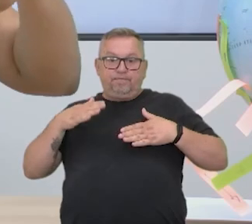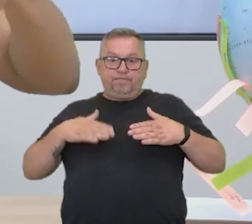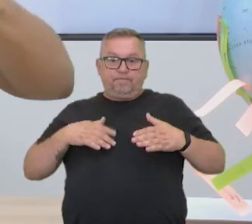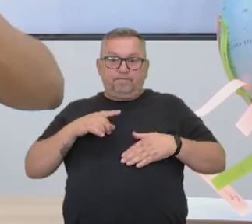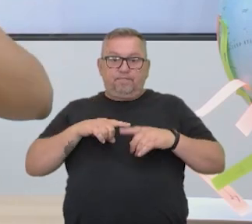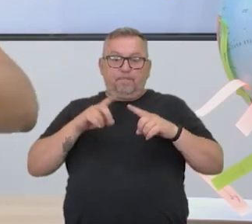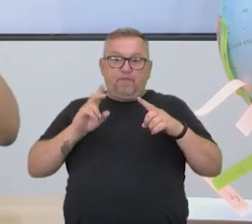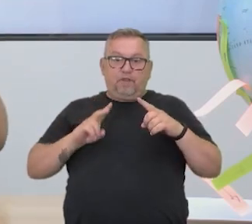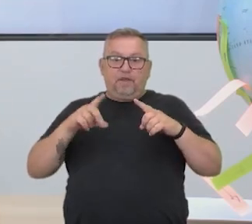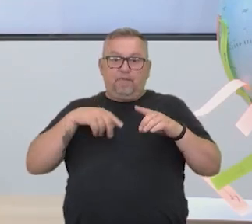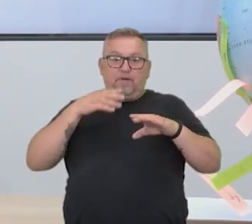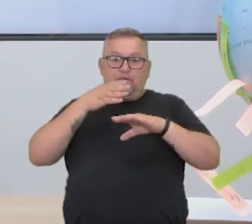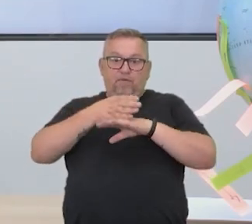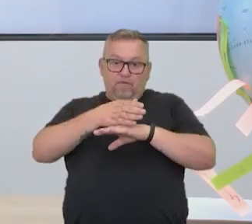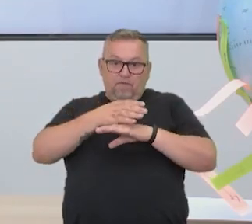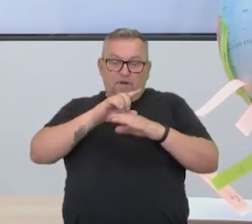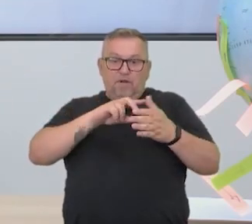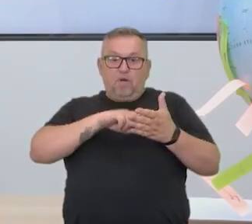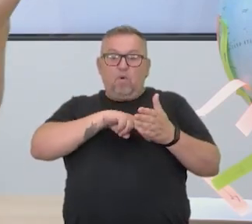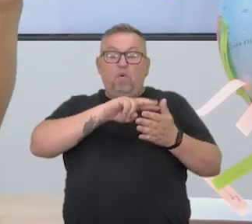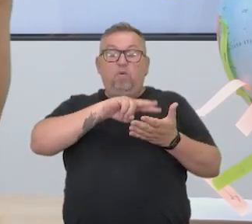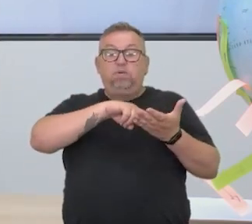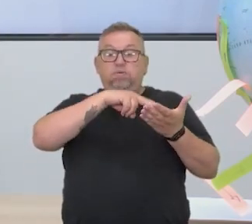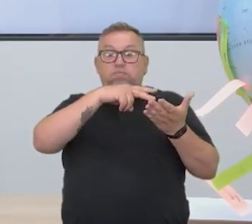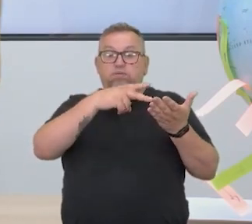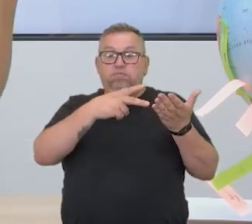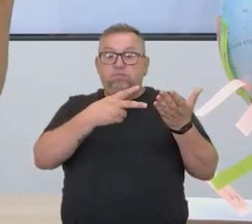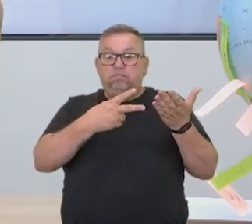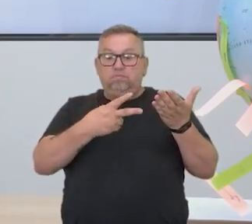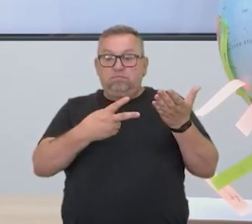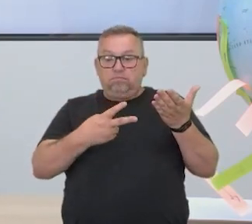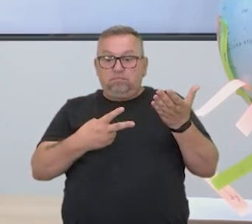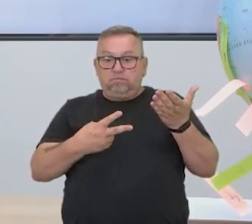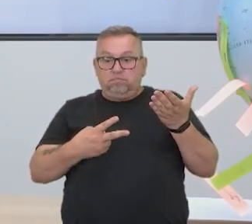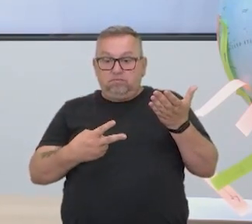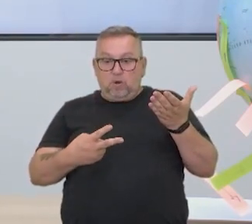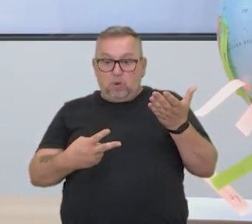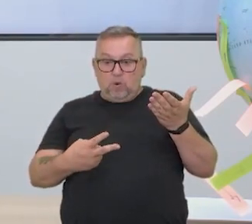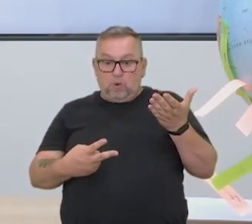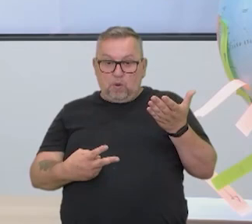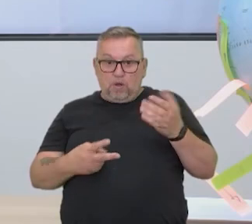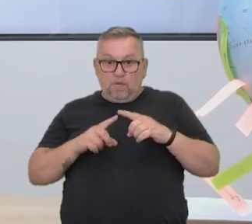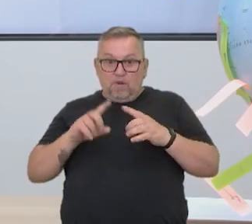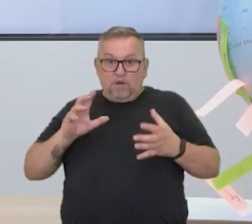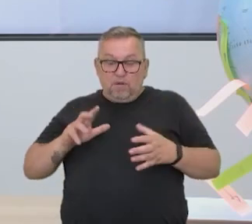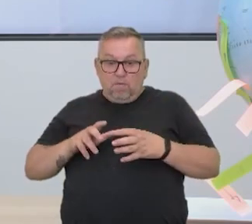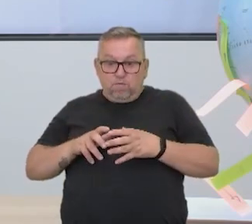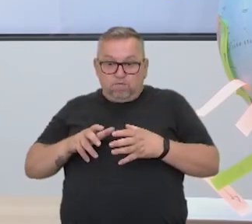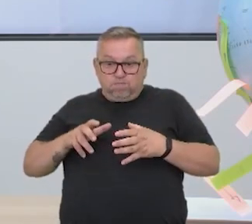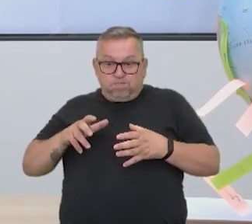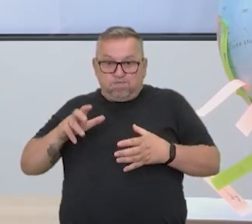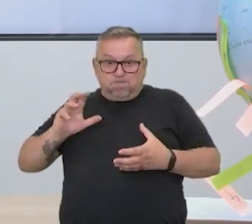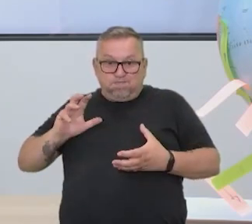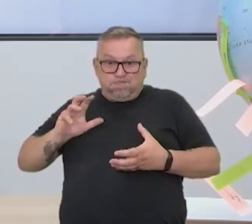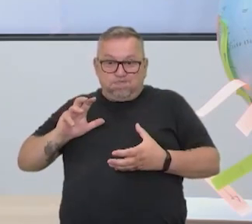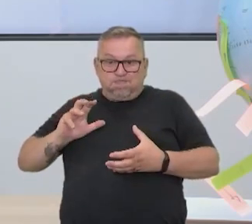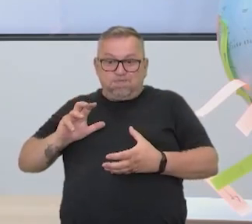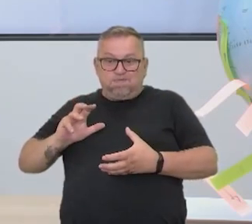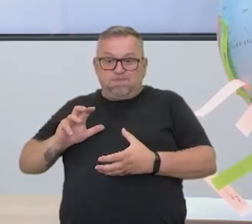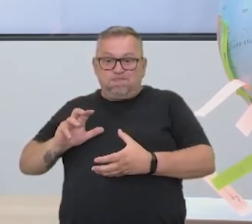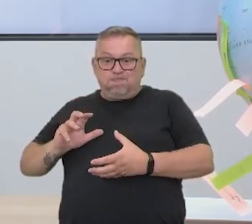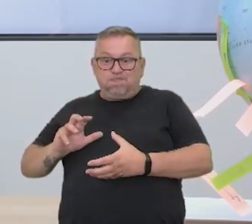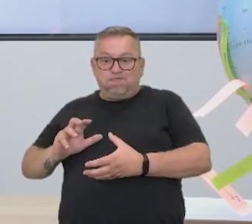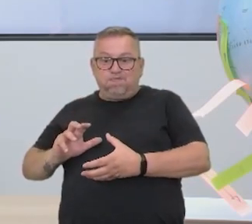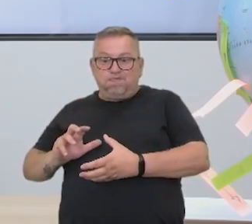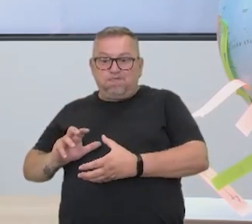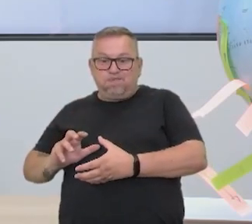toda vez que a gente vai numa profundidade, a pressão sobre o nosso corpo ela é maior, por causa da coluna d'água, que nem a